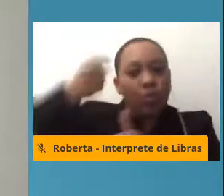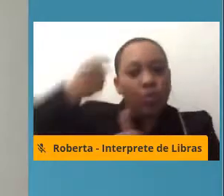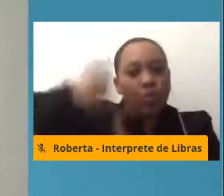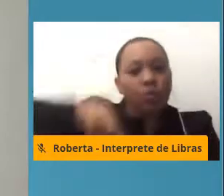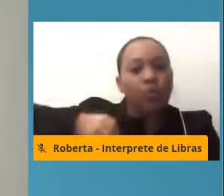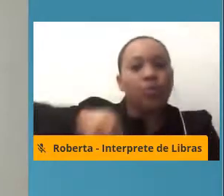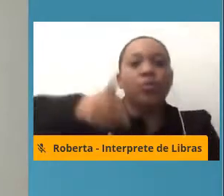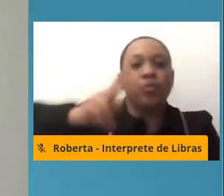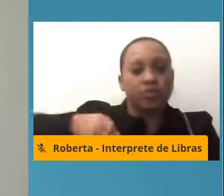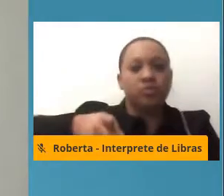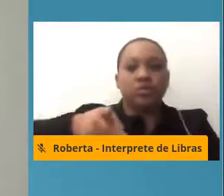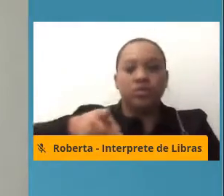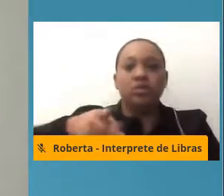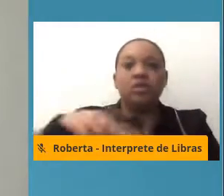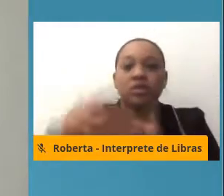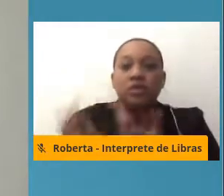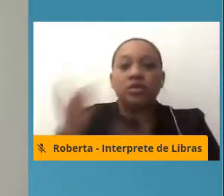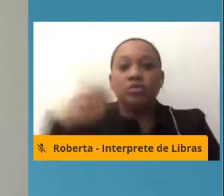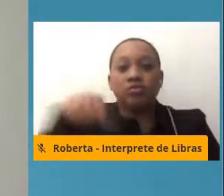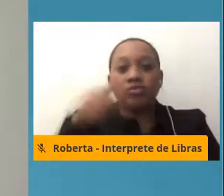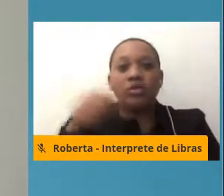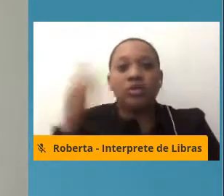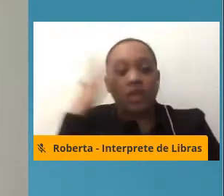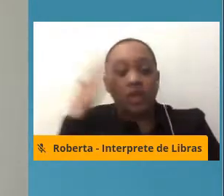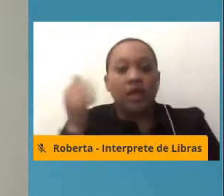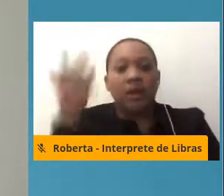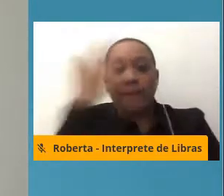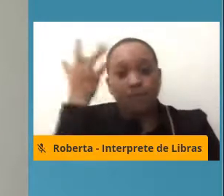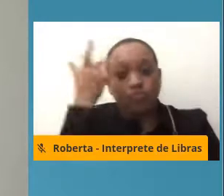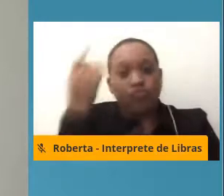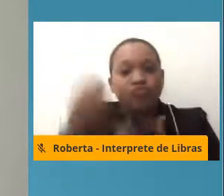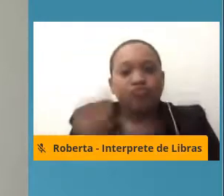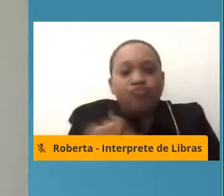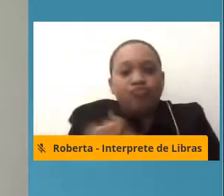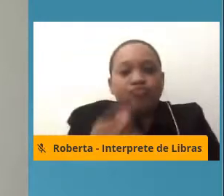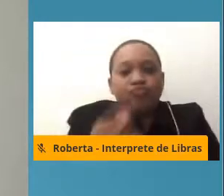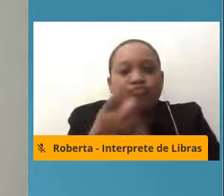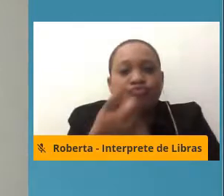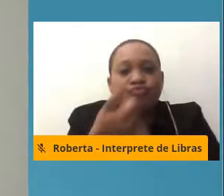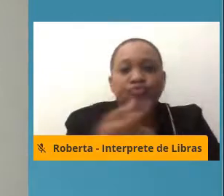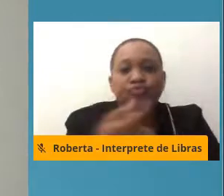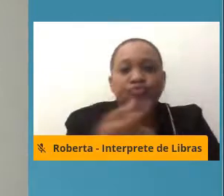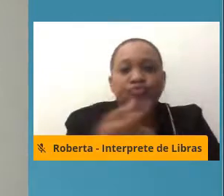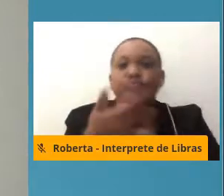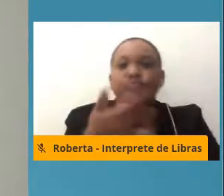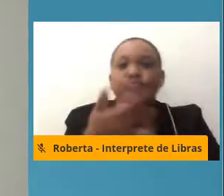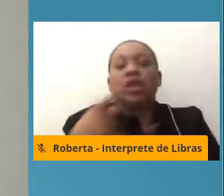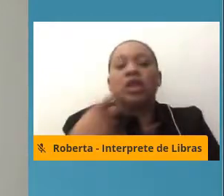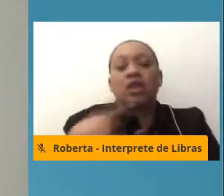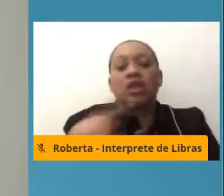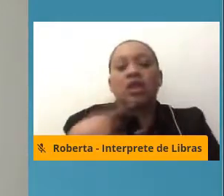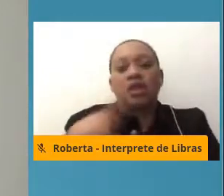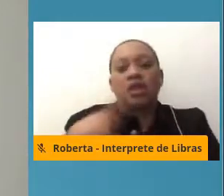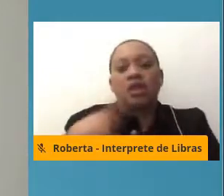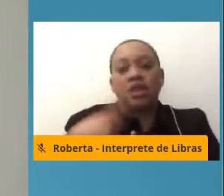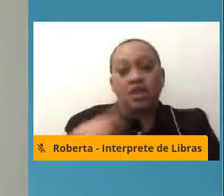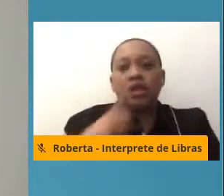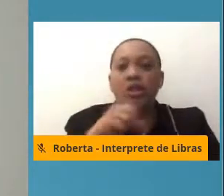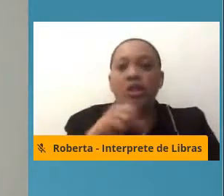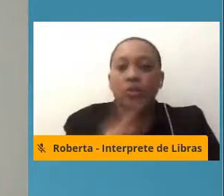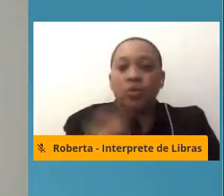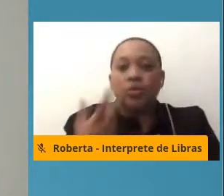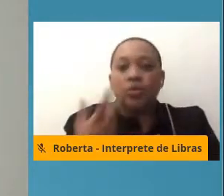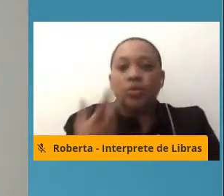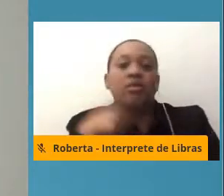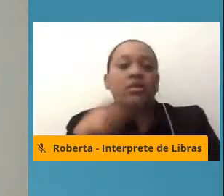fornece esses, né, que não é do bolso de ninguém, a não ser o nosso, tá, gente? Todo mundo aqui paga por